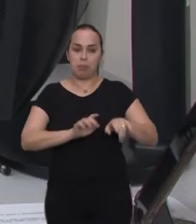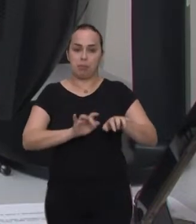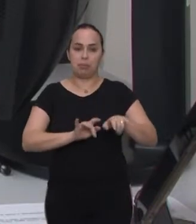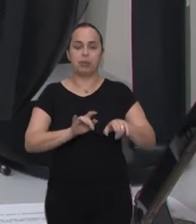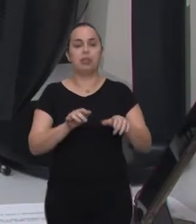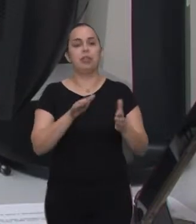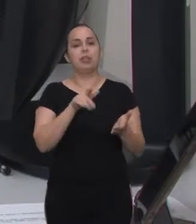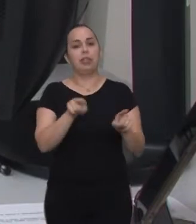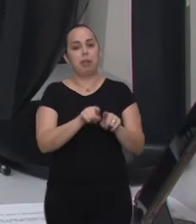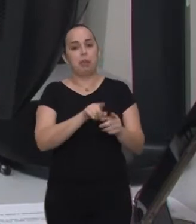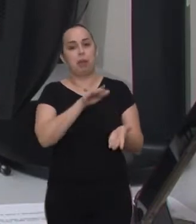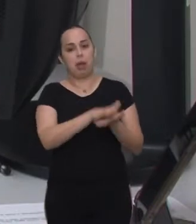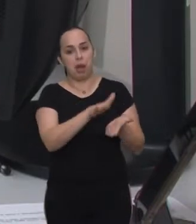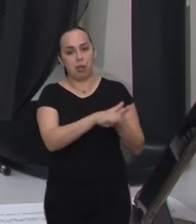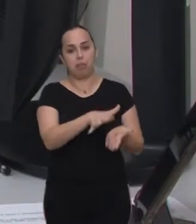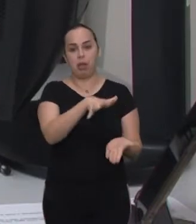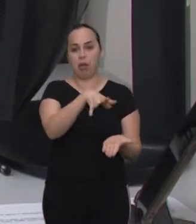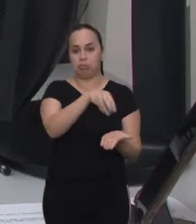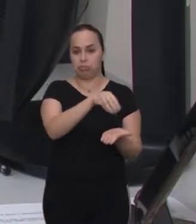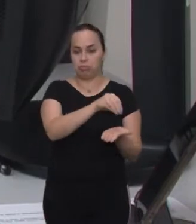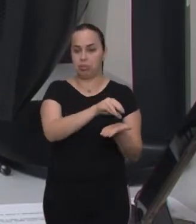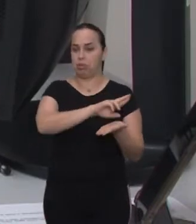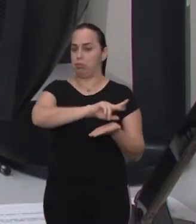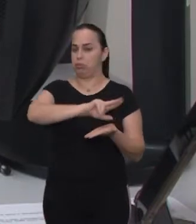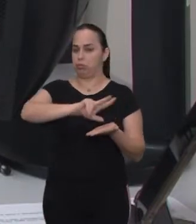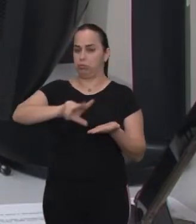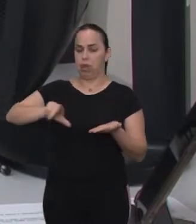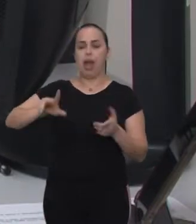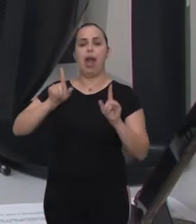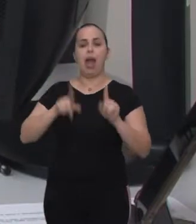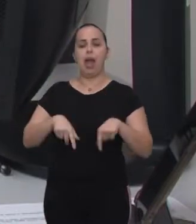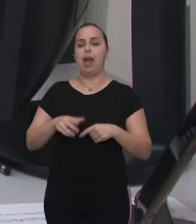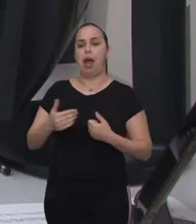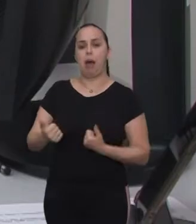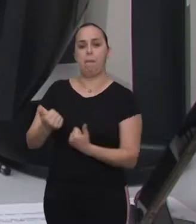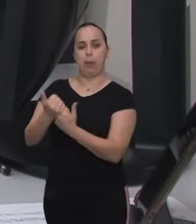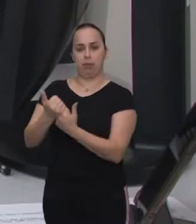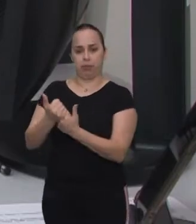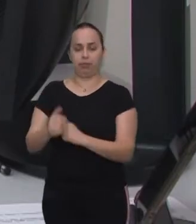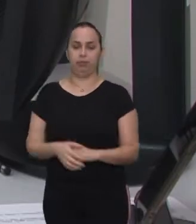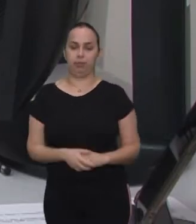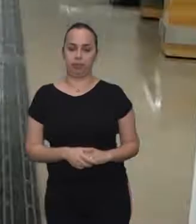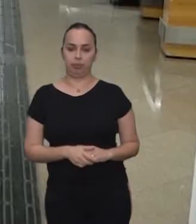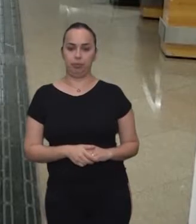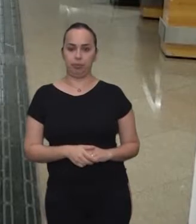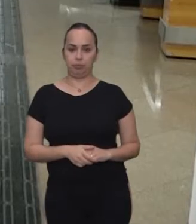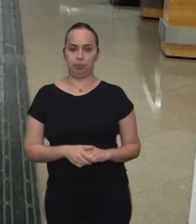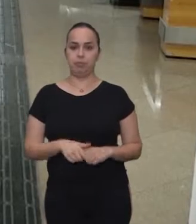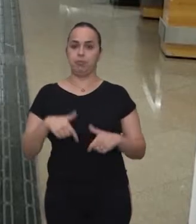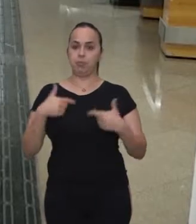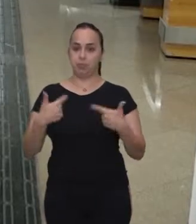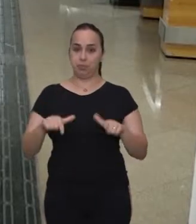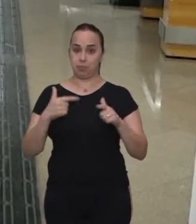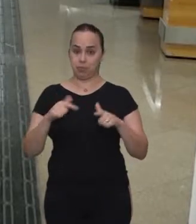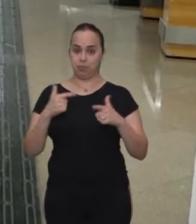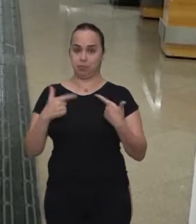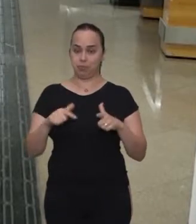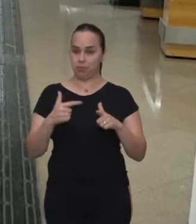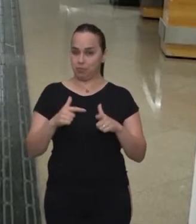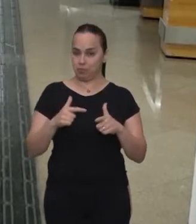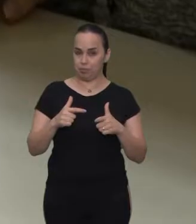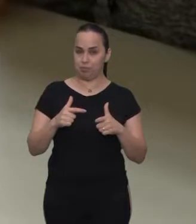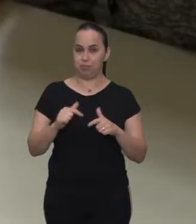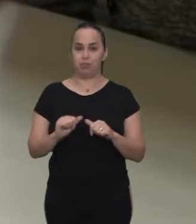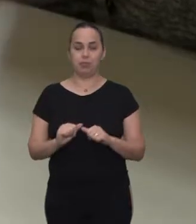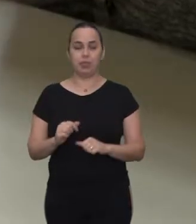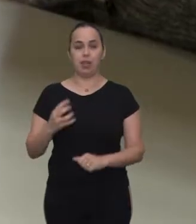máquinas de escritório impressoras enfim copiadoras atividades de apoio ao gabinete a jornada de trabalho para